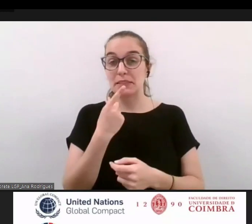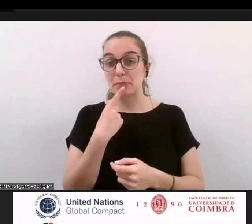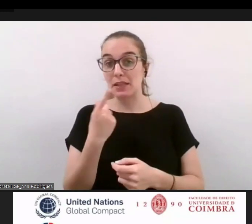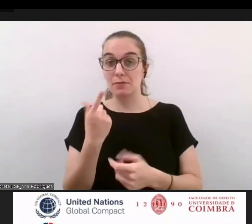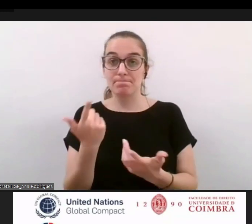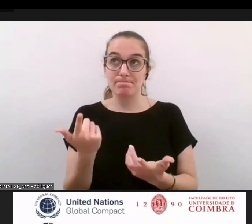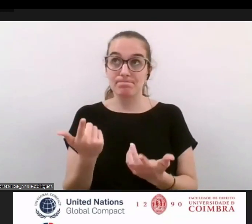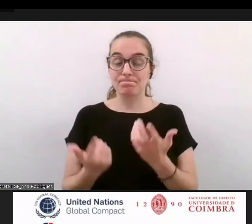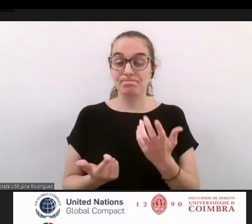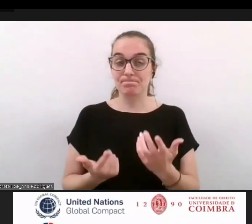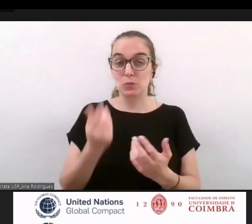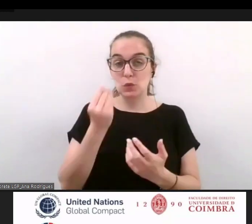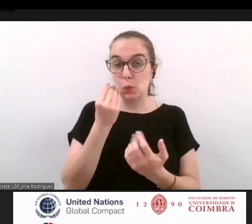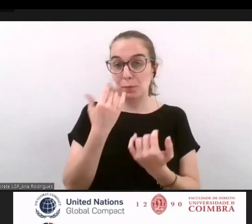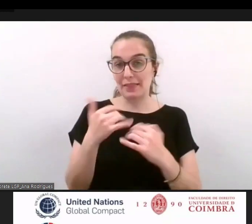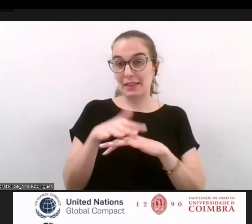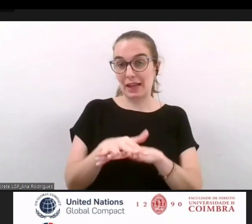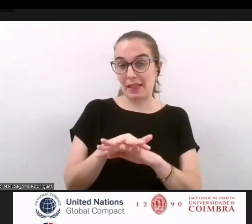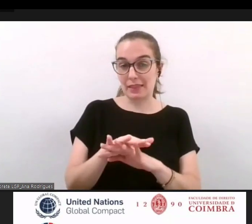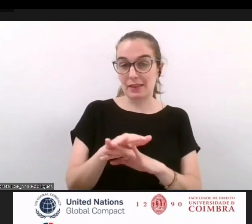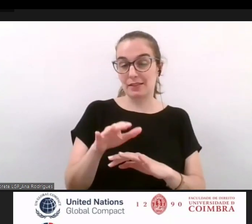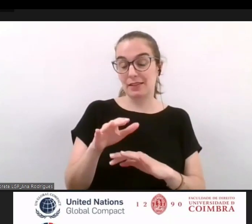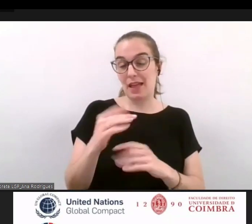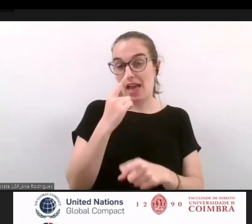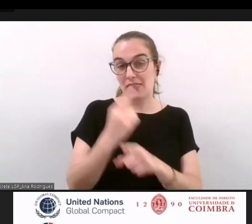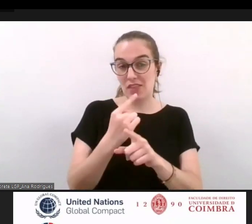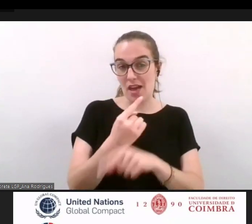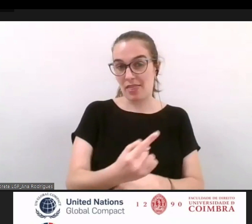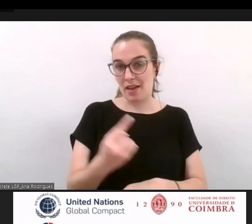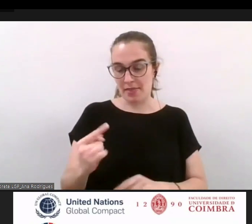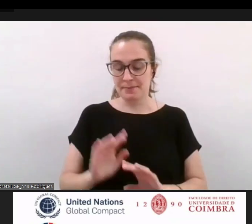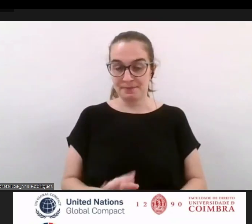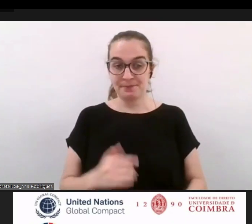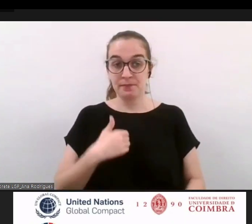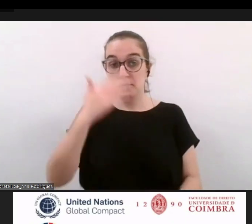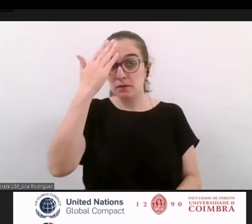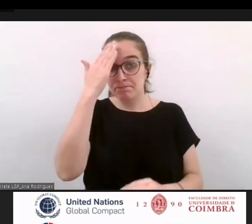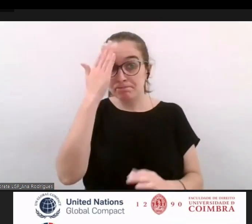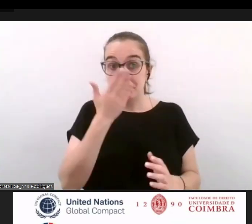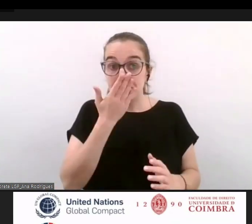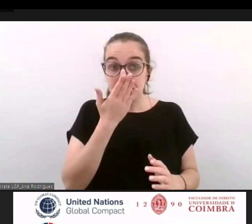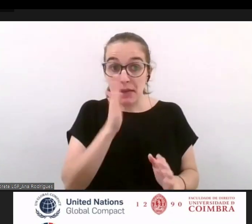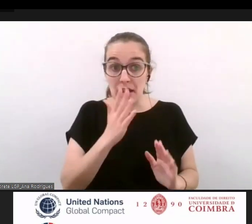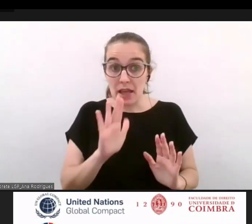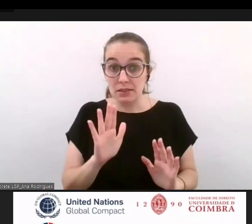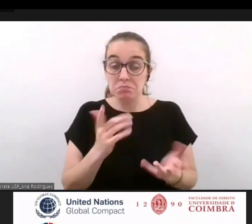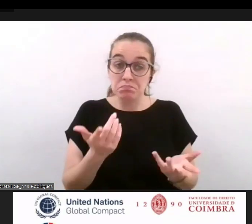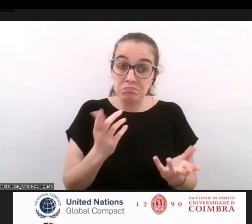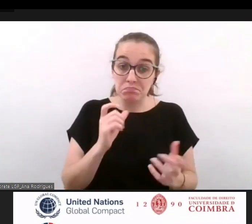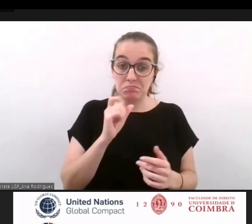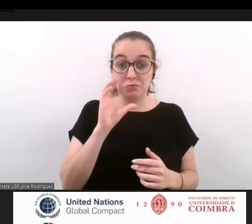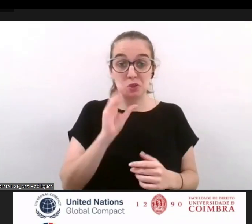forma é considerada e integrada nas atividades. Eu acho que o passo inicial, e aqui corro o risco de estar